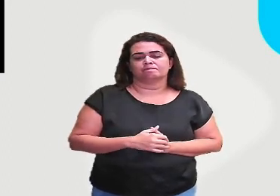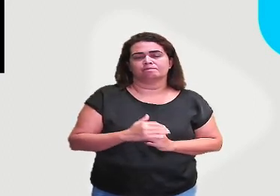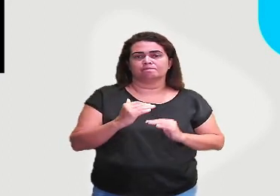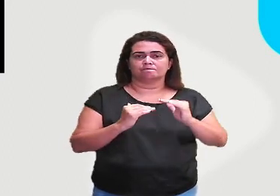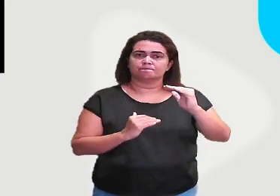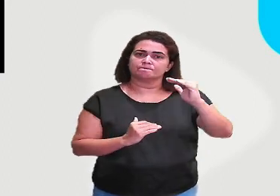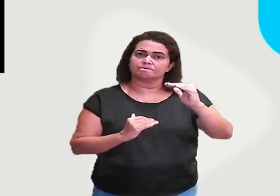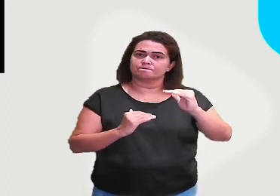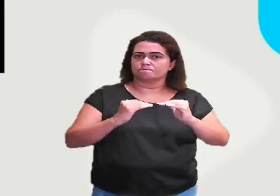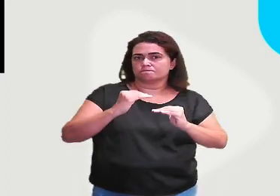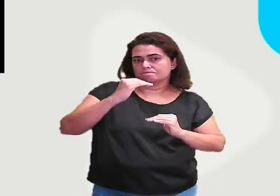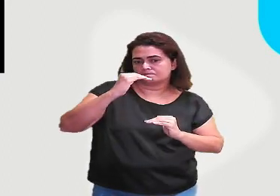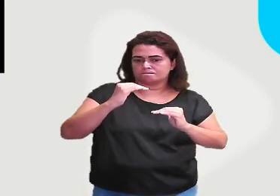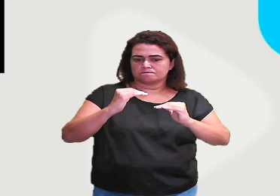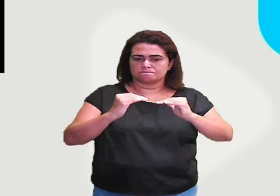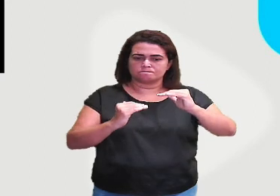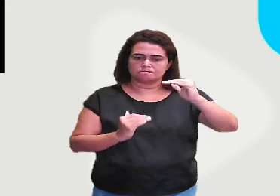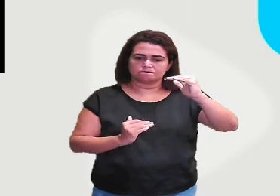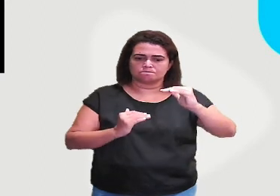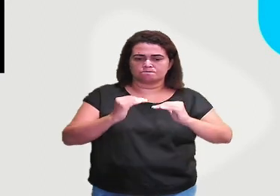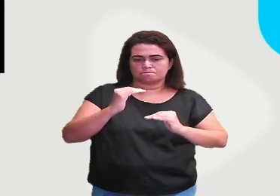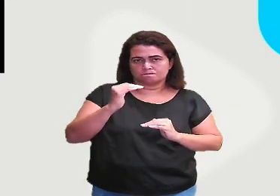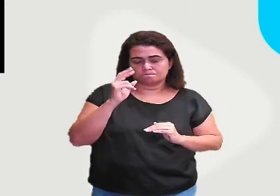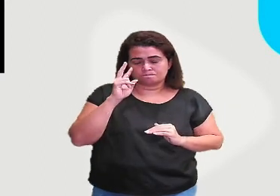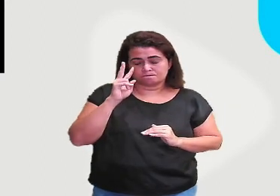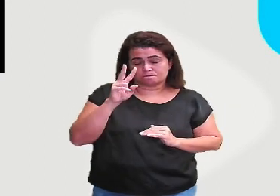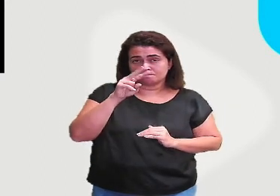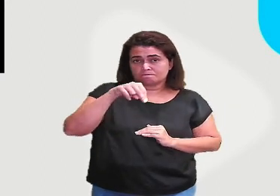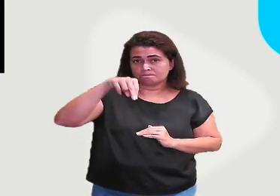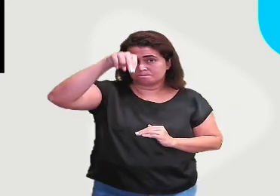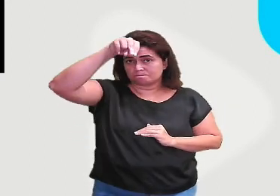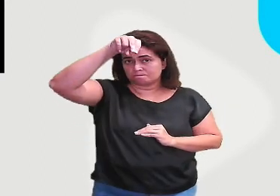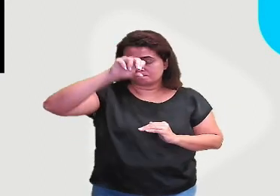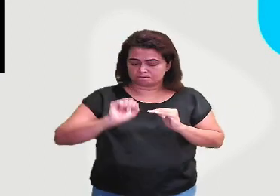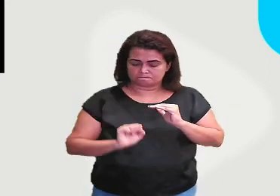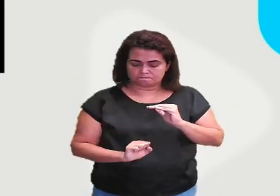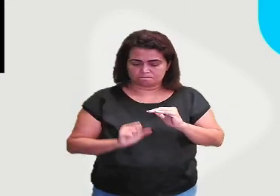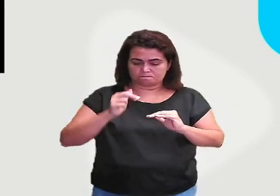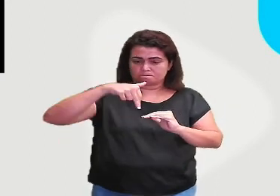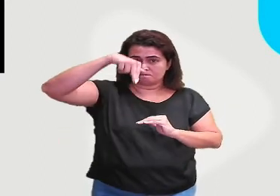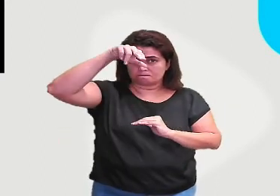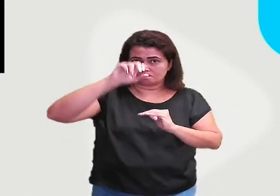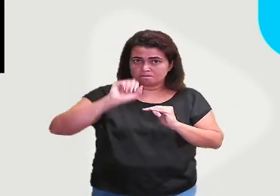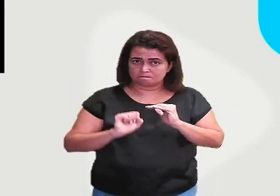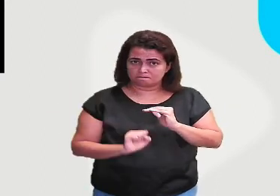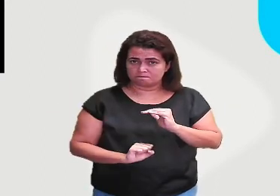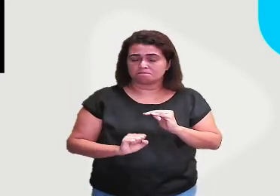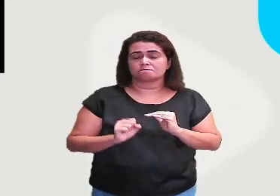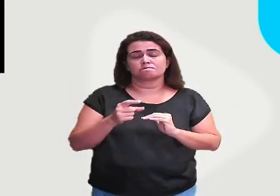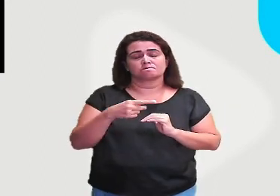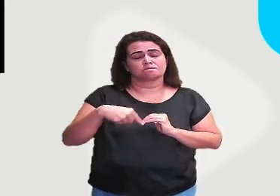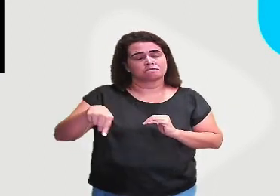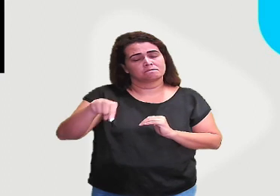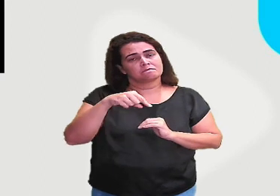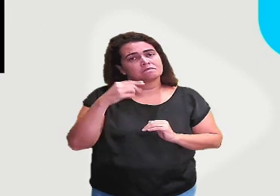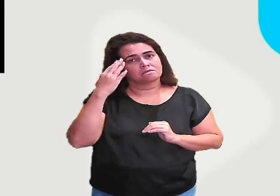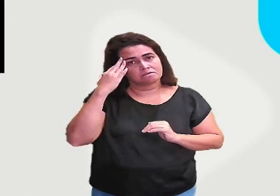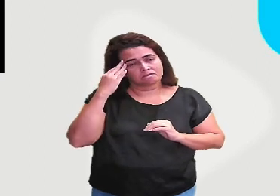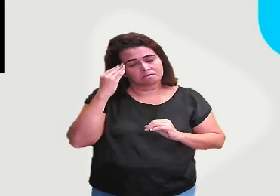de Capricórnio, no hemisfério sul. Então é essa a referência que nós temos, né? A